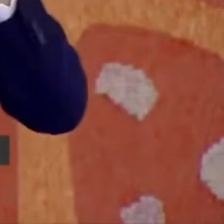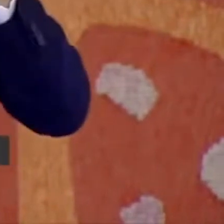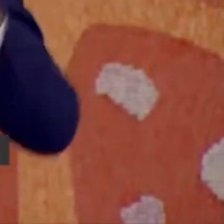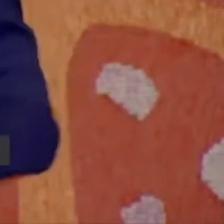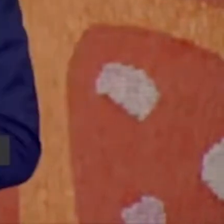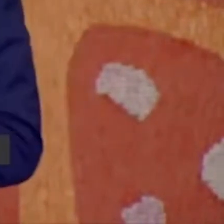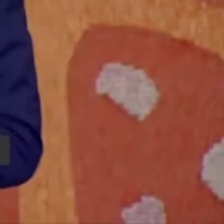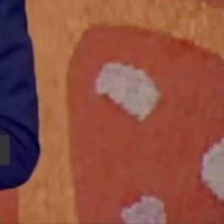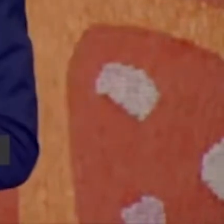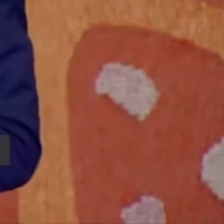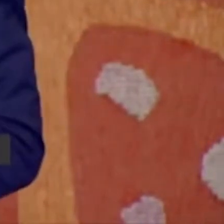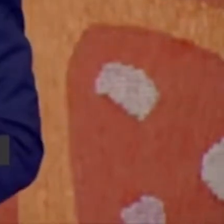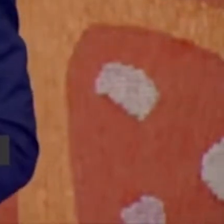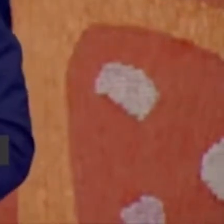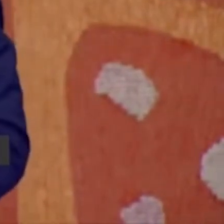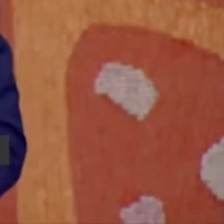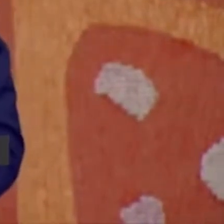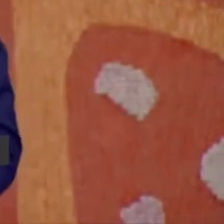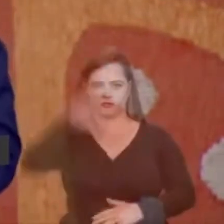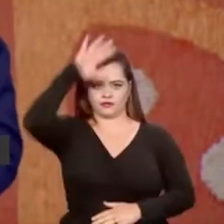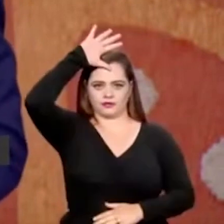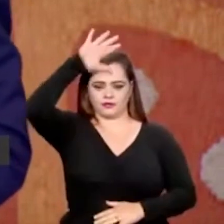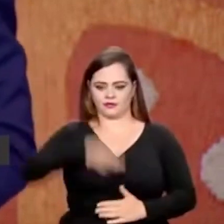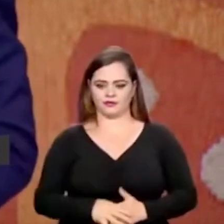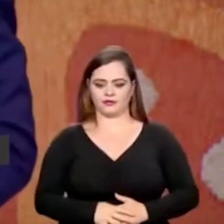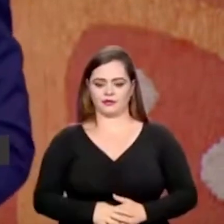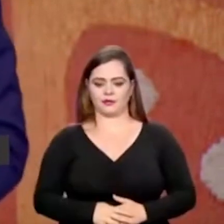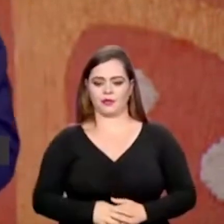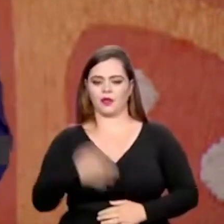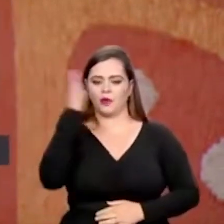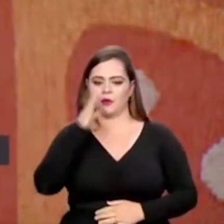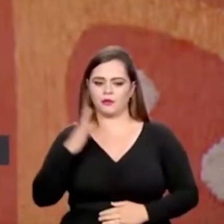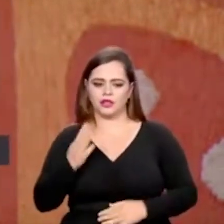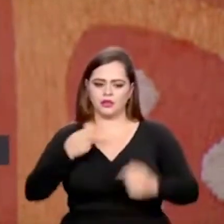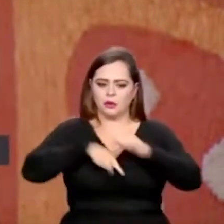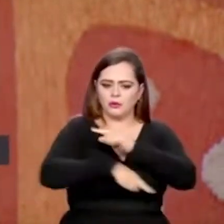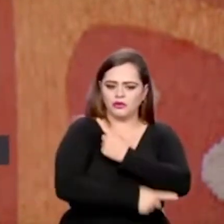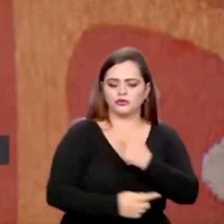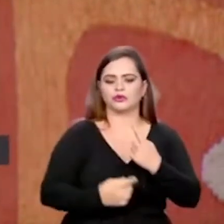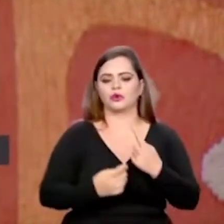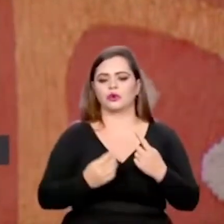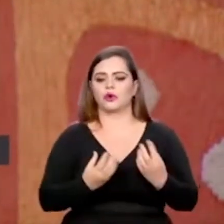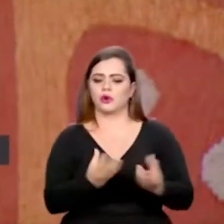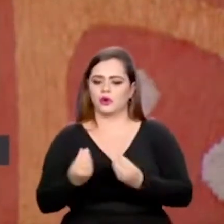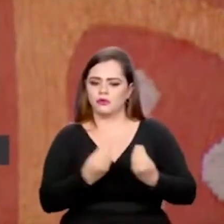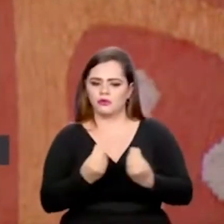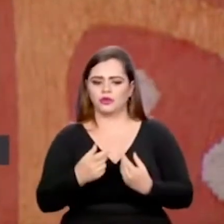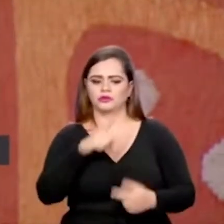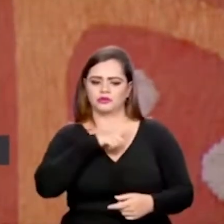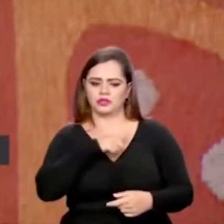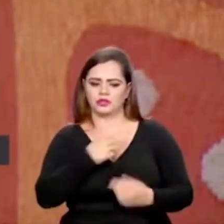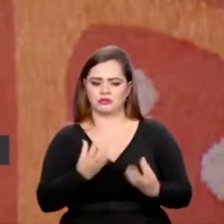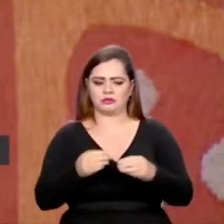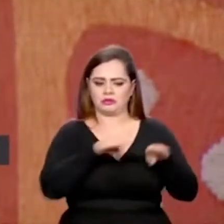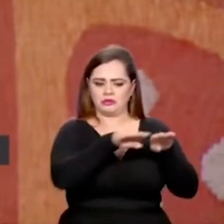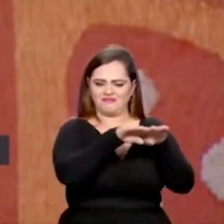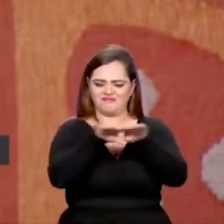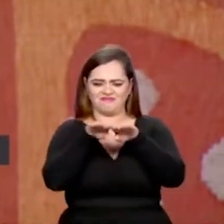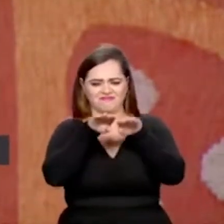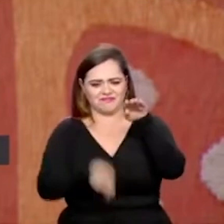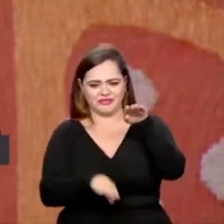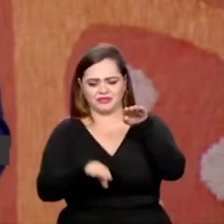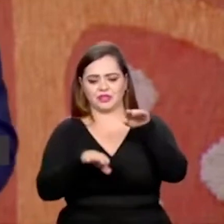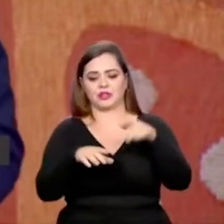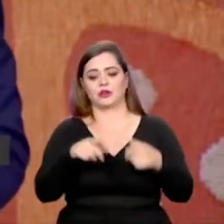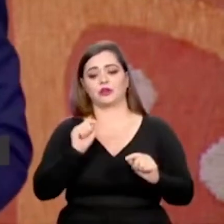que ajustou as contas públicas mas não cresceu Ou aprofundou desigualdade o único período que diz isso